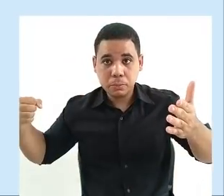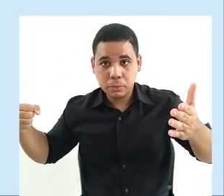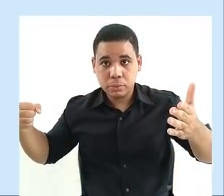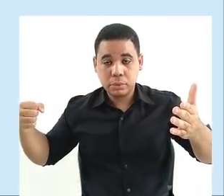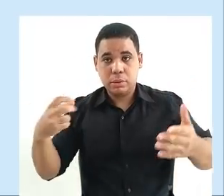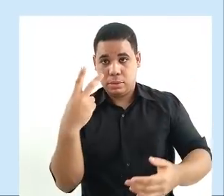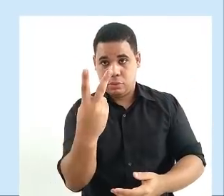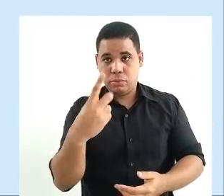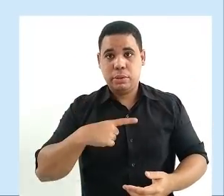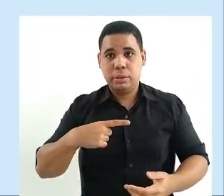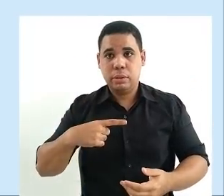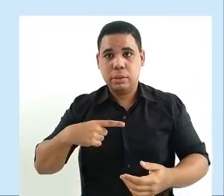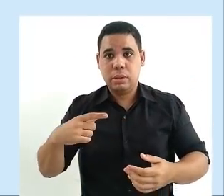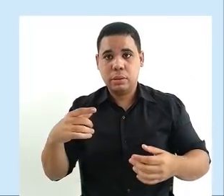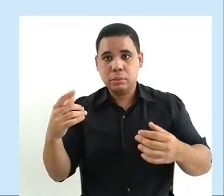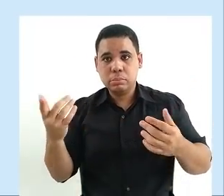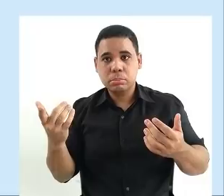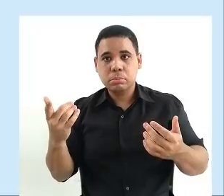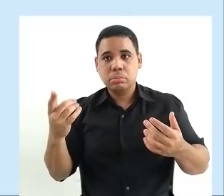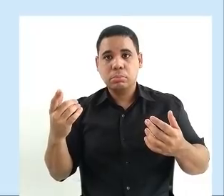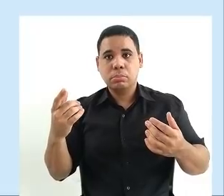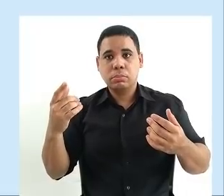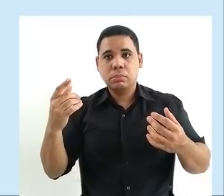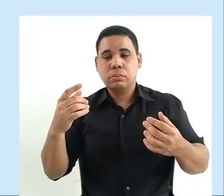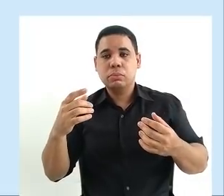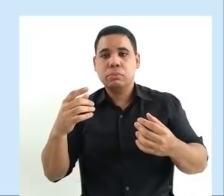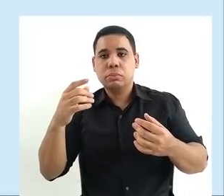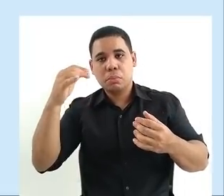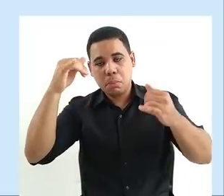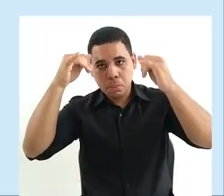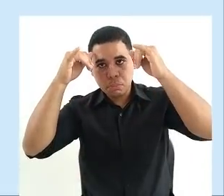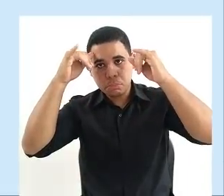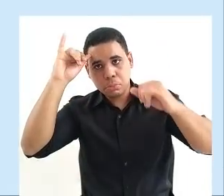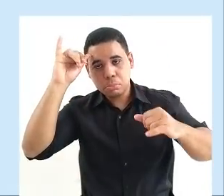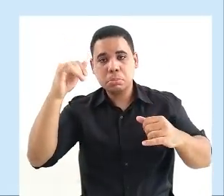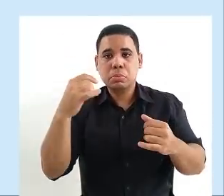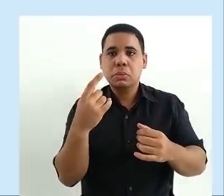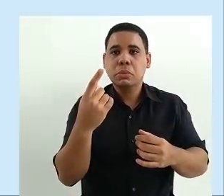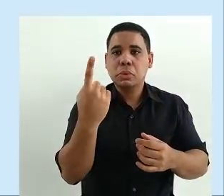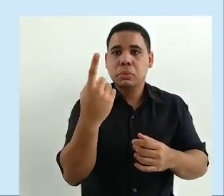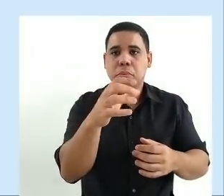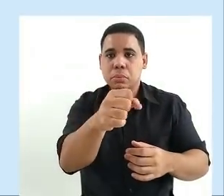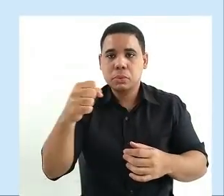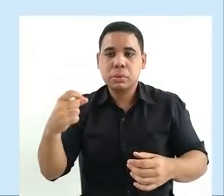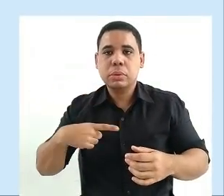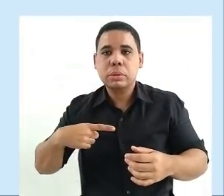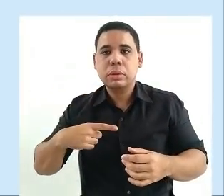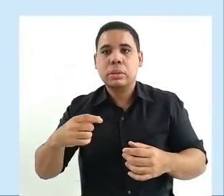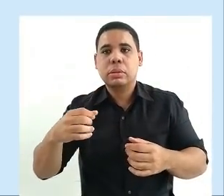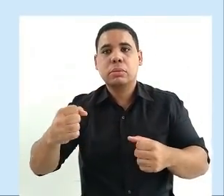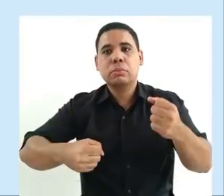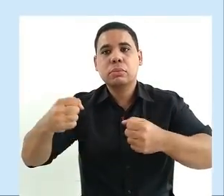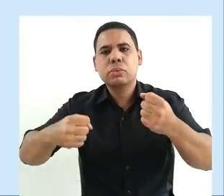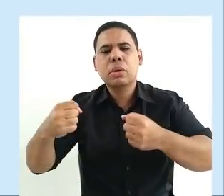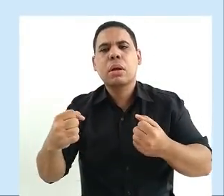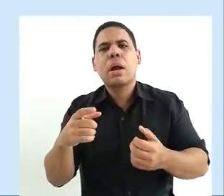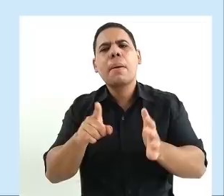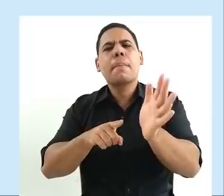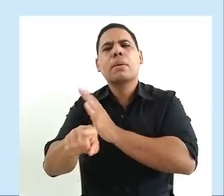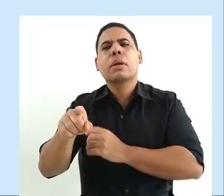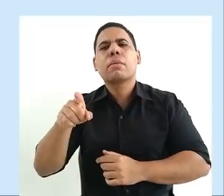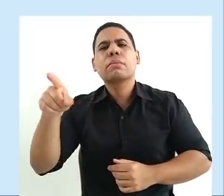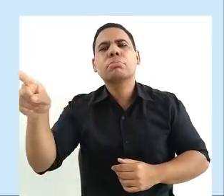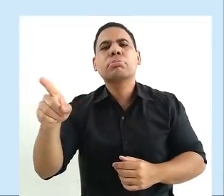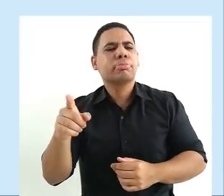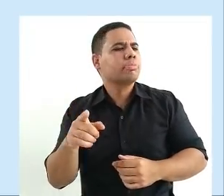carro. Ela perguntava para o candidato lá, escolha uma porta, e o candidato escolhia. Só